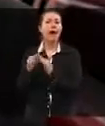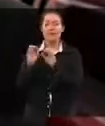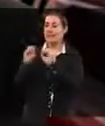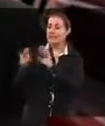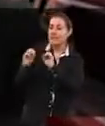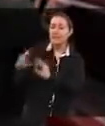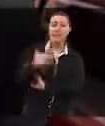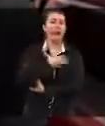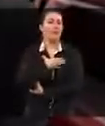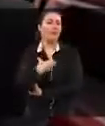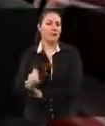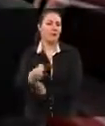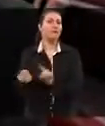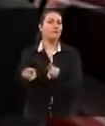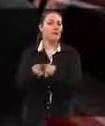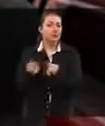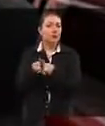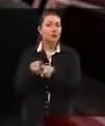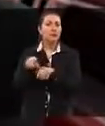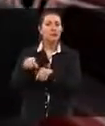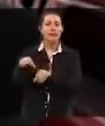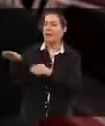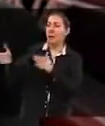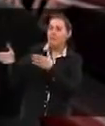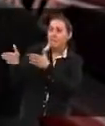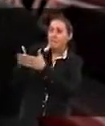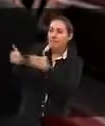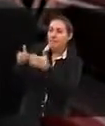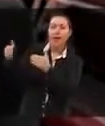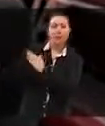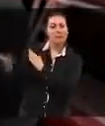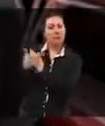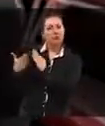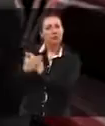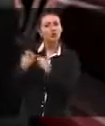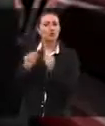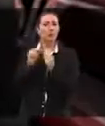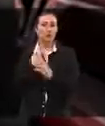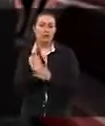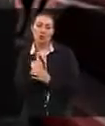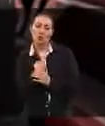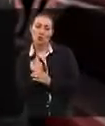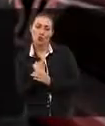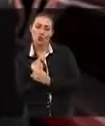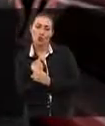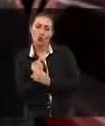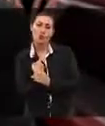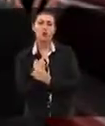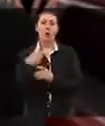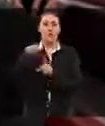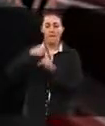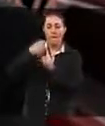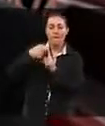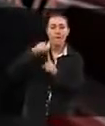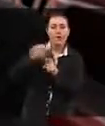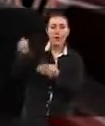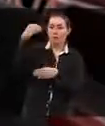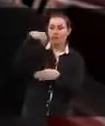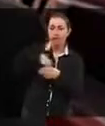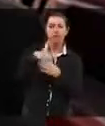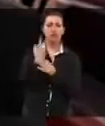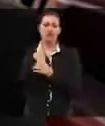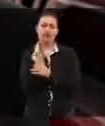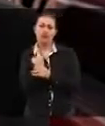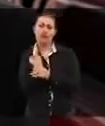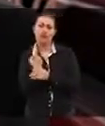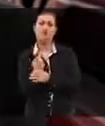alimento, né? Ensinar isso para os nossos filhos, né? Por exemplo, meu filho, a gente está fazendo uma vitamina, coloca as